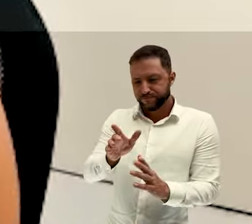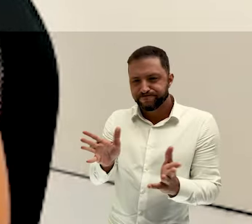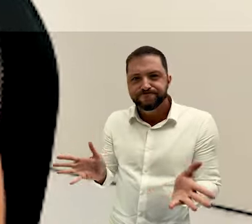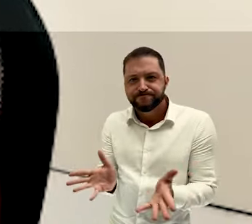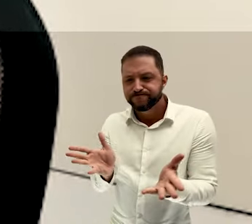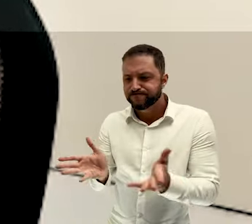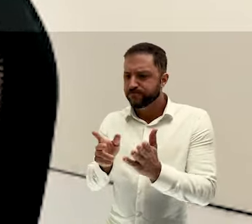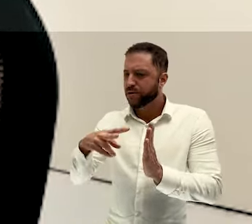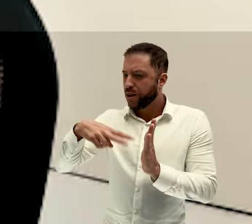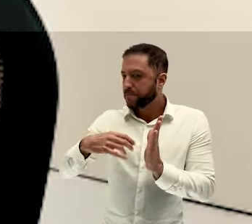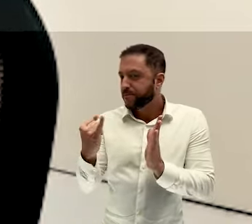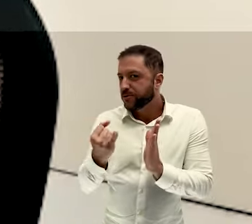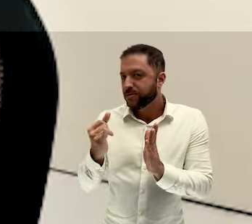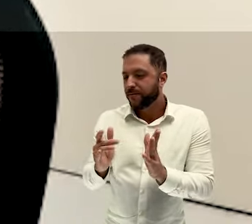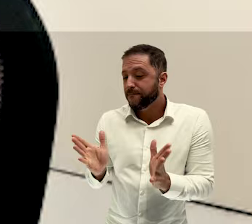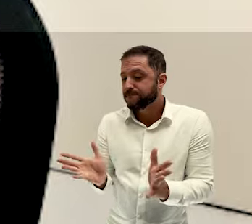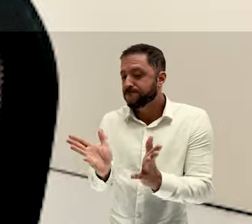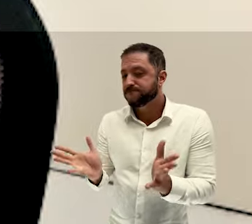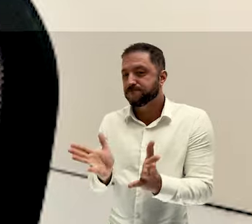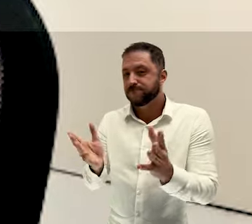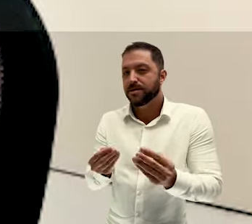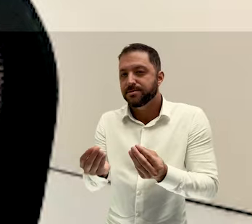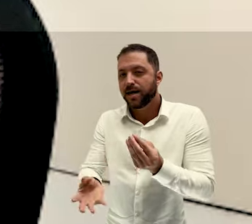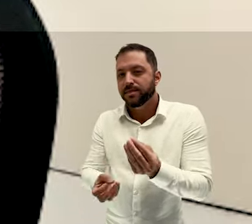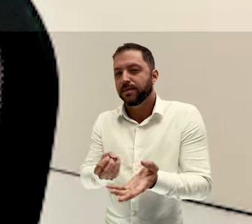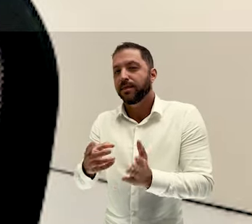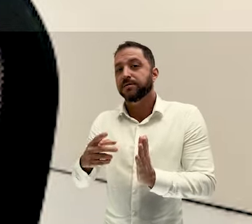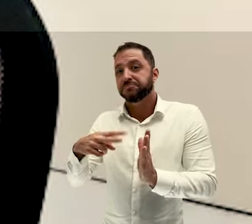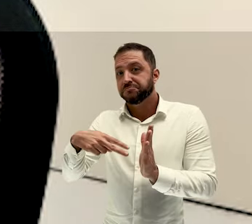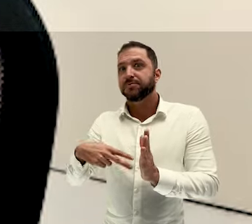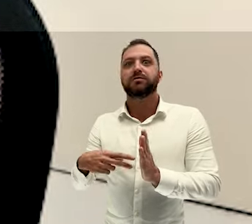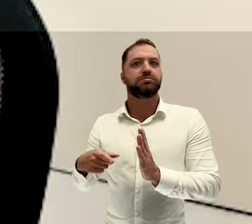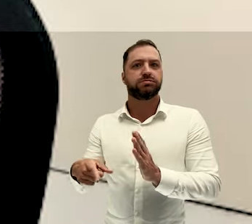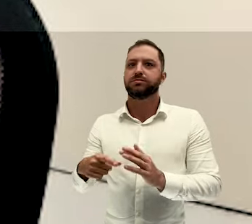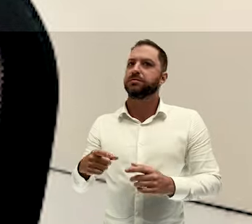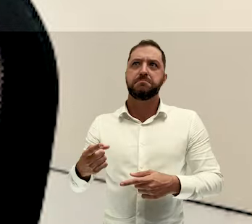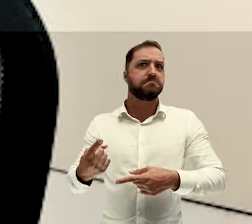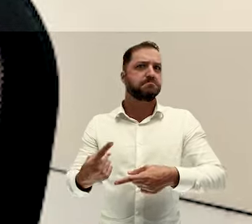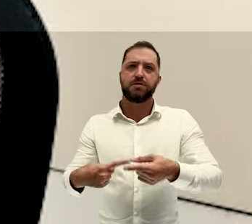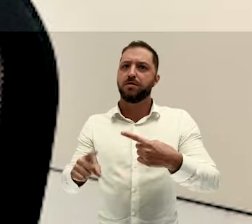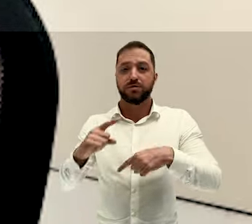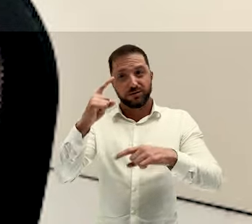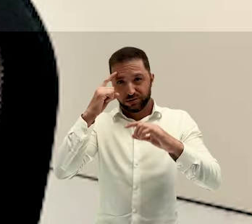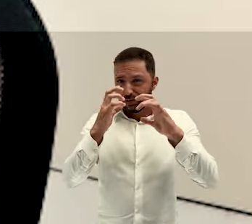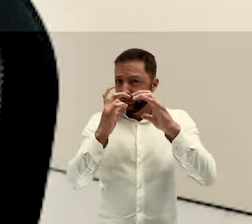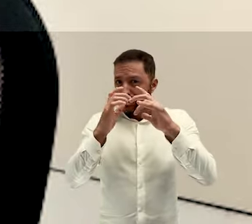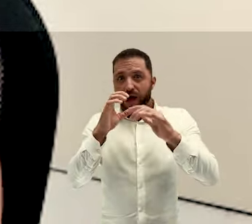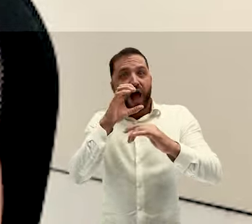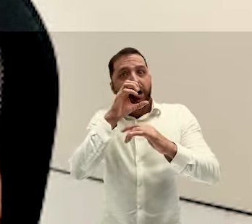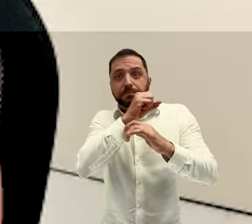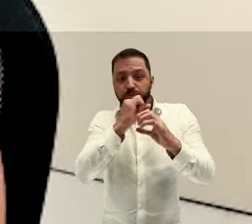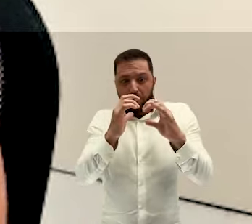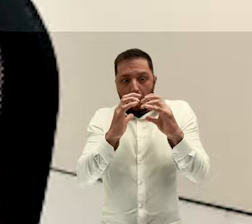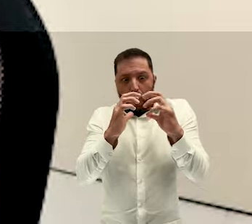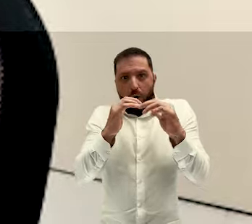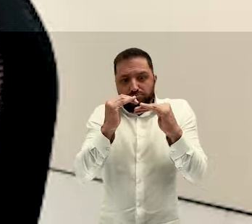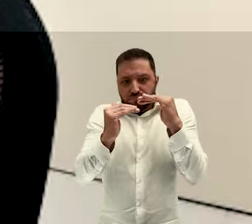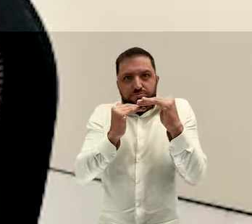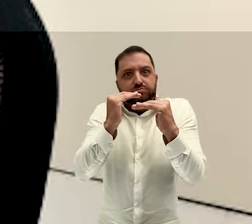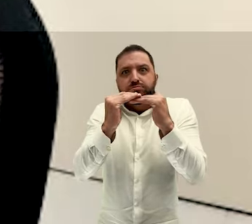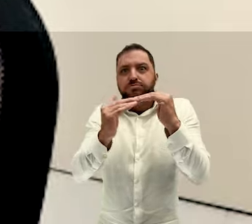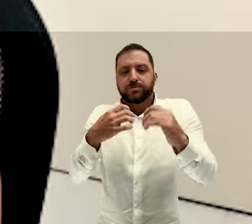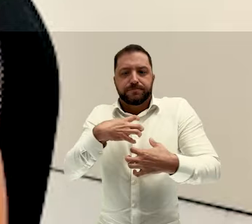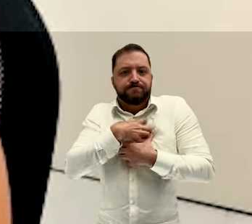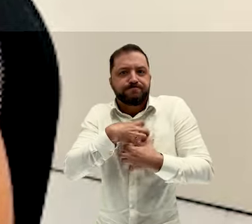é estimulada à leitura desde pequena, ela só avança no seu processo cognitivo, no